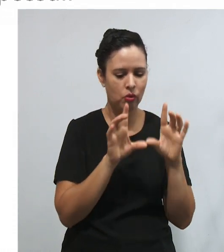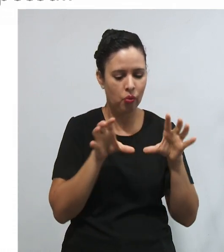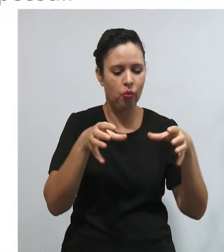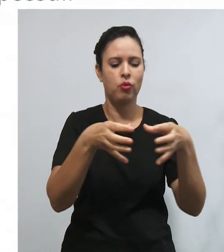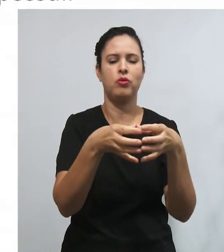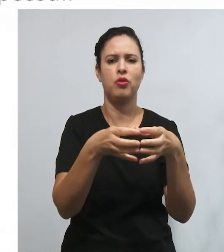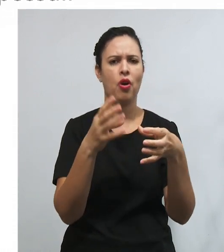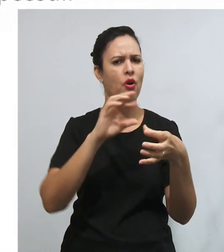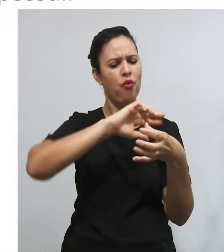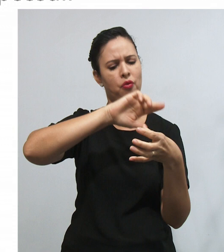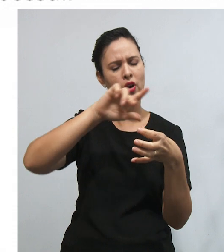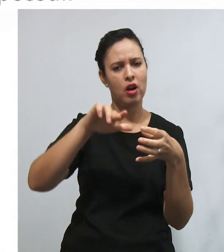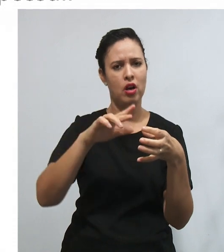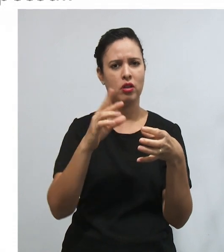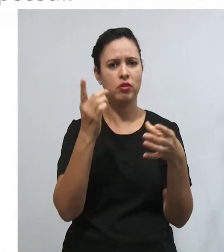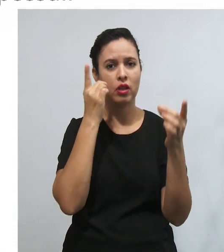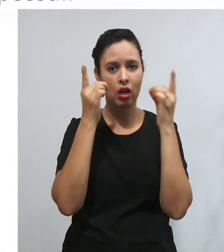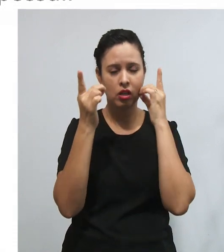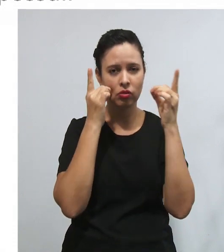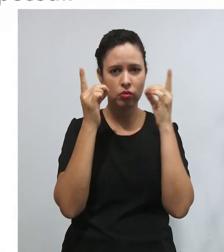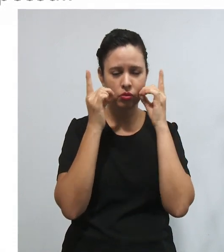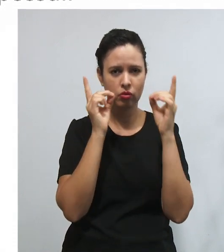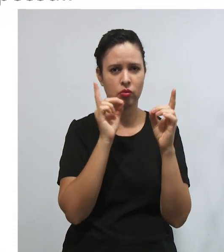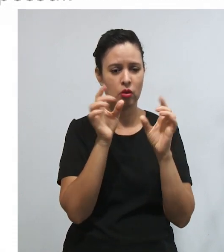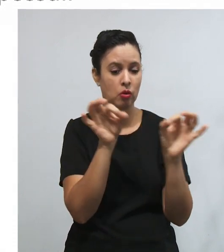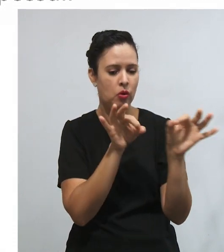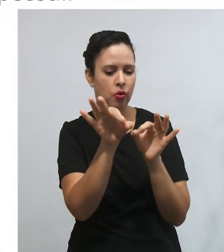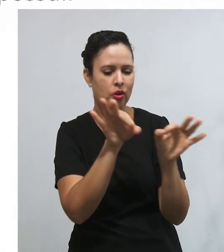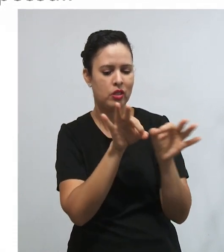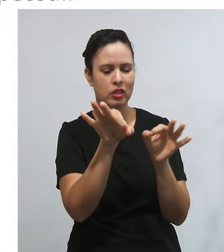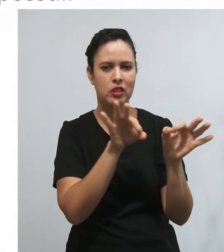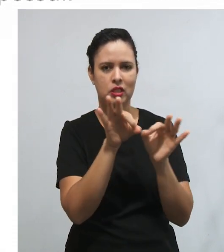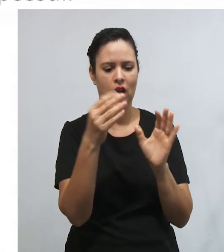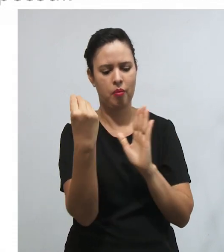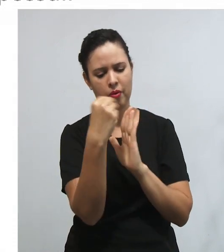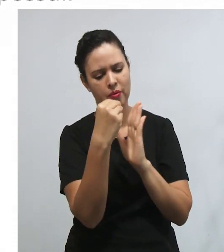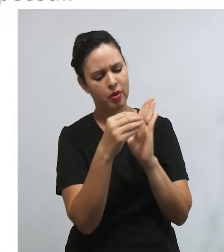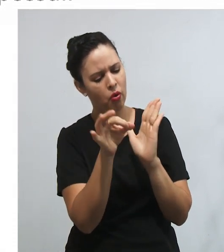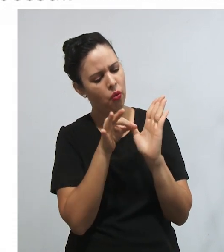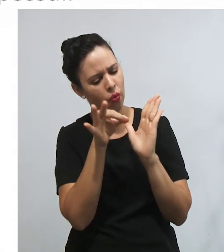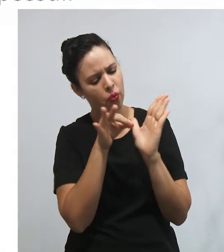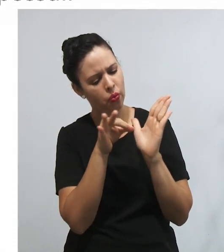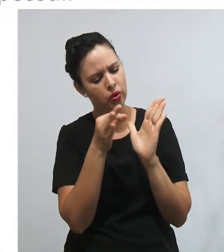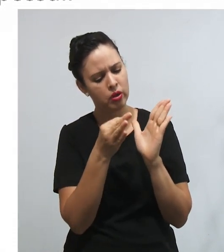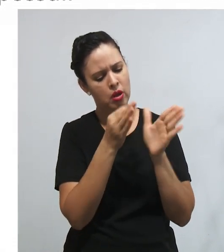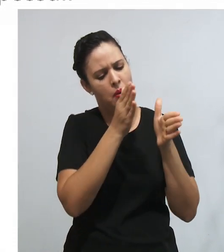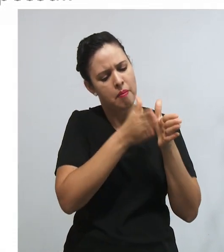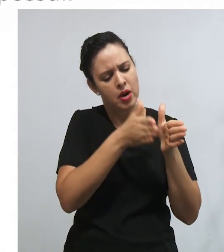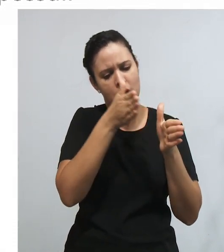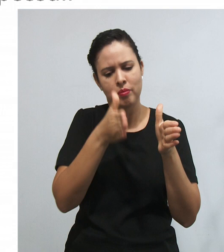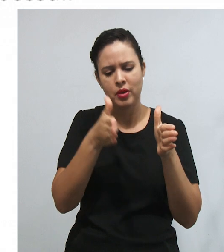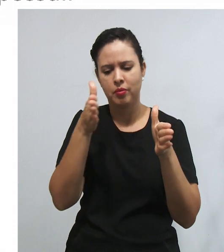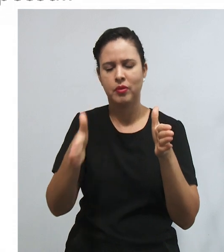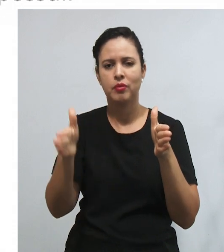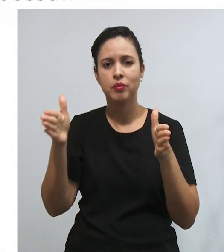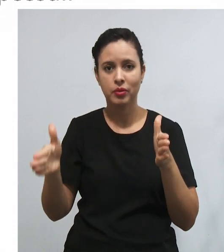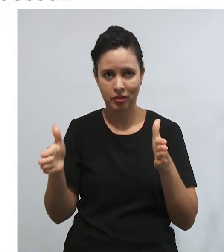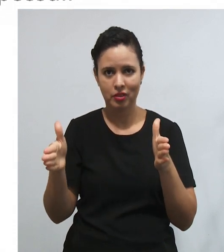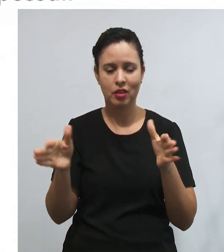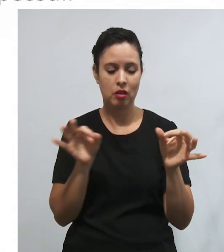ponto. Ó. Quando pegam-se os dados e organizam eles, criam uma sequência lógica, colocam eles de